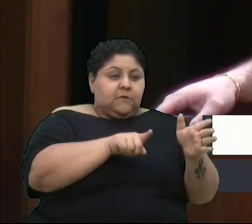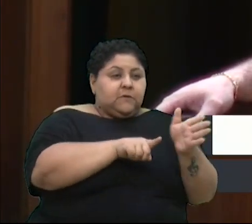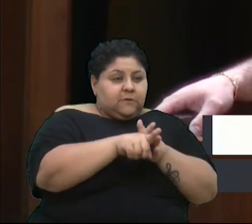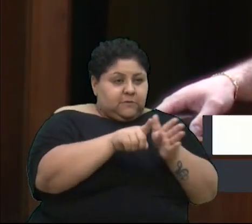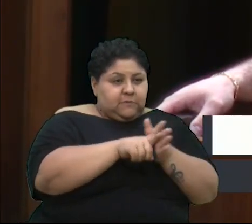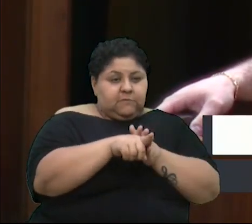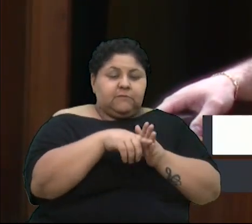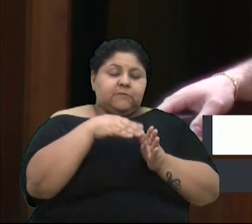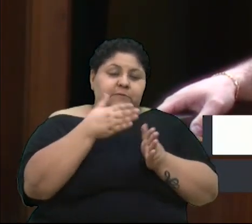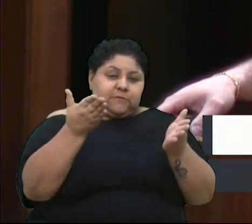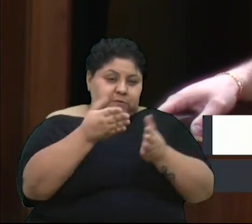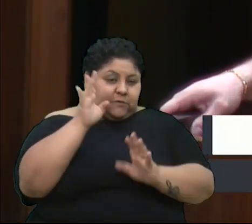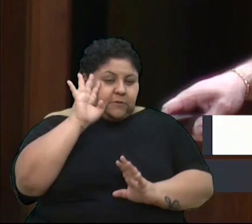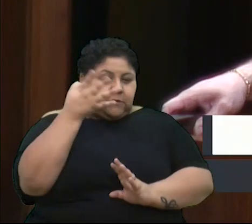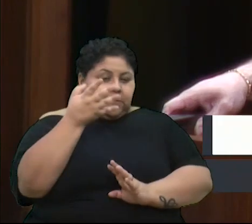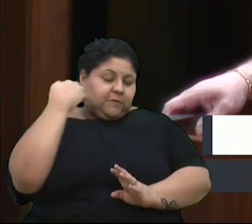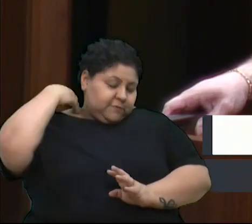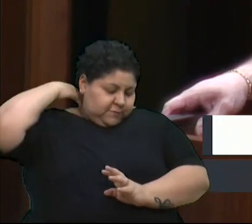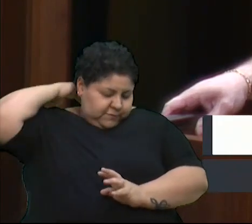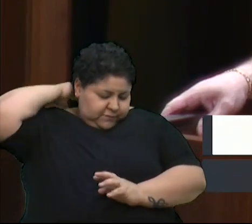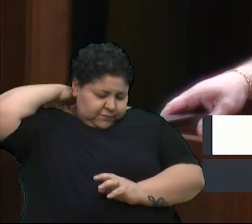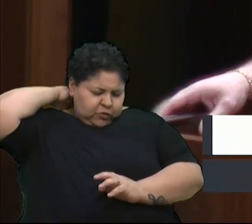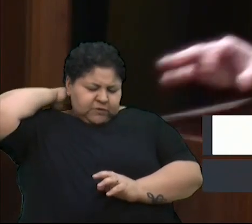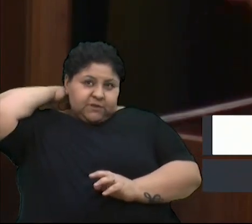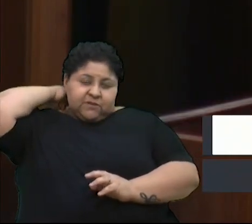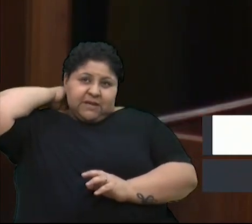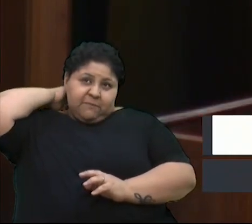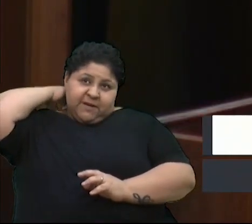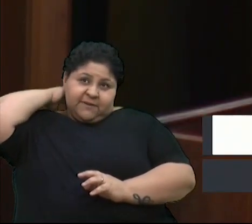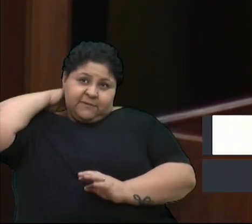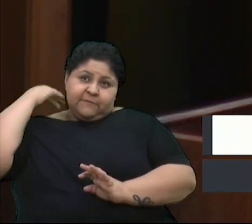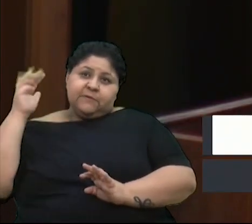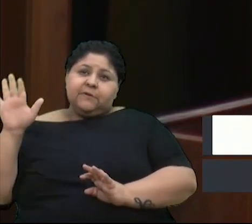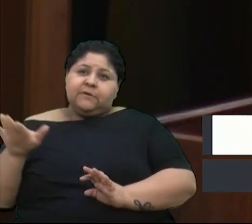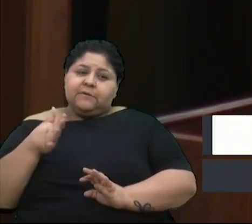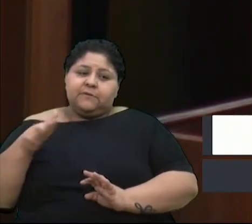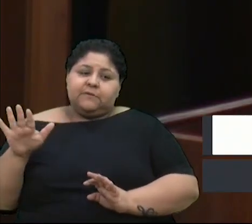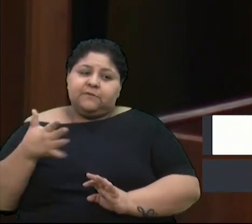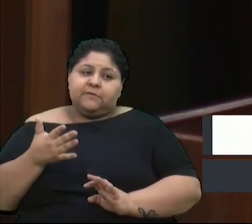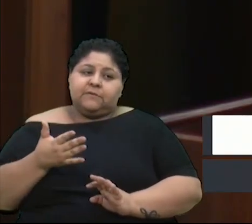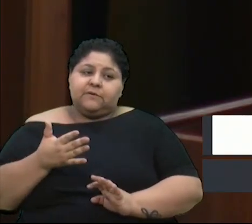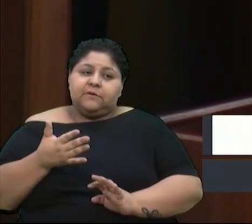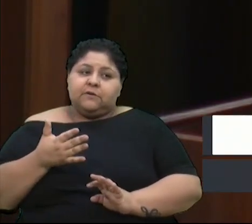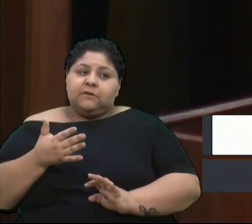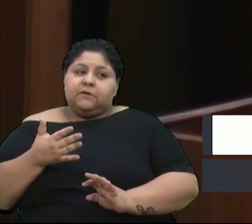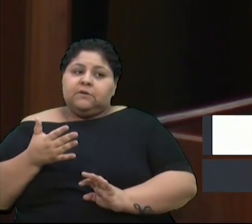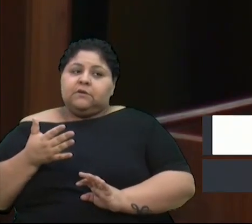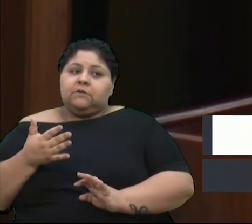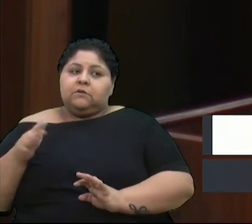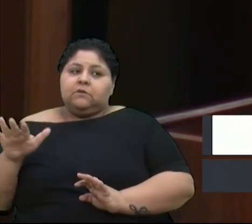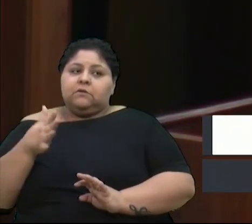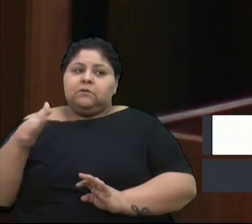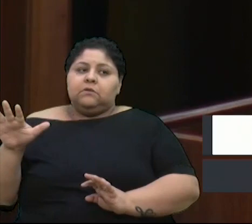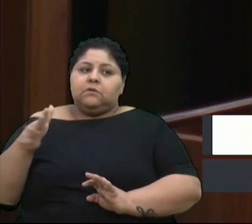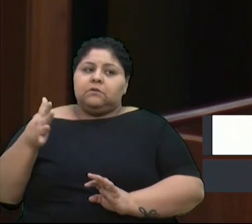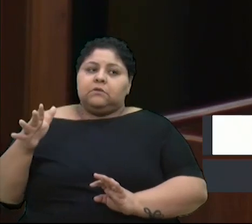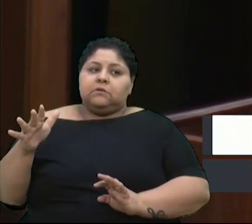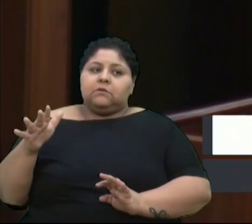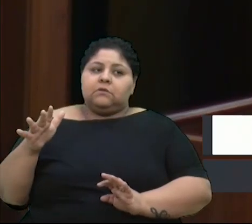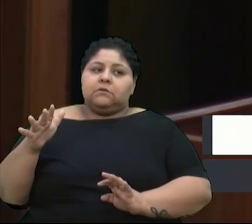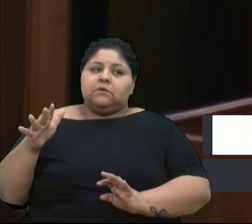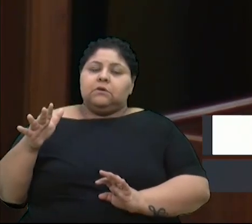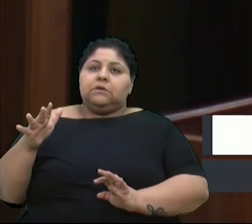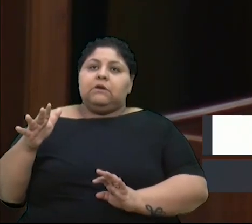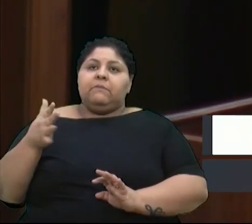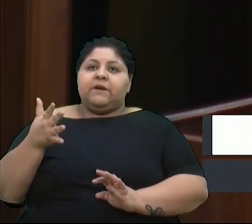essa que está ocorrendo. Às vezes, ou quase sempre, nós temos que